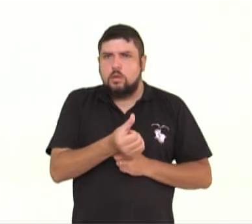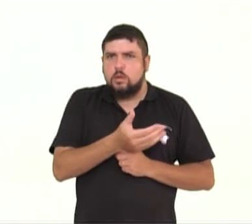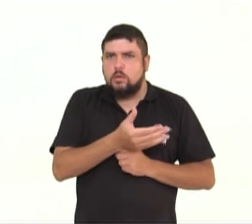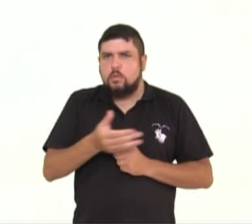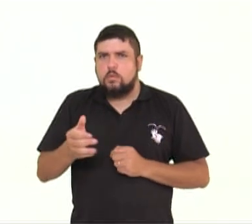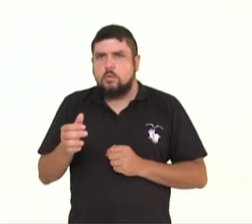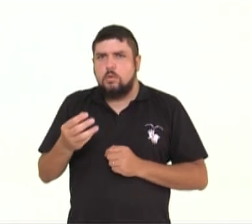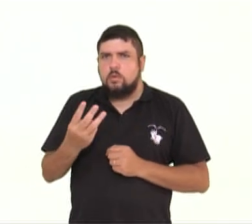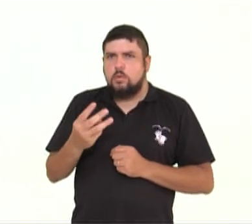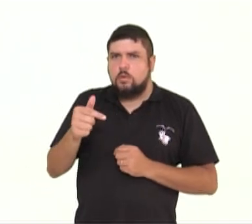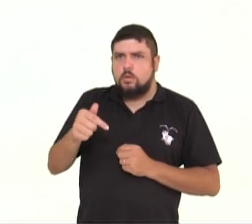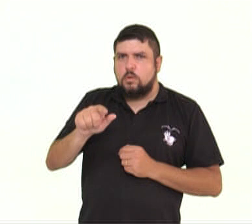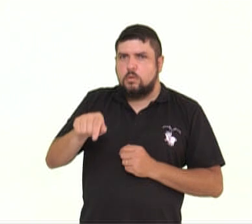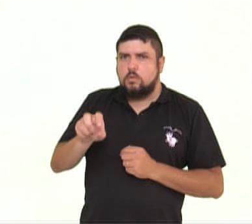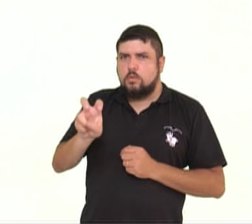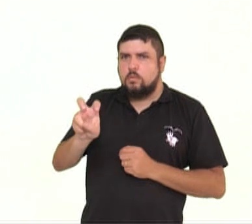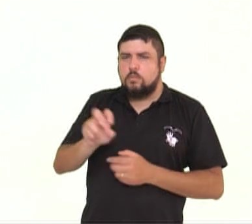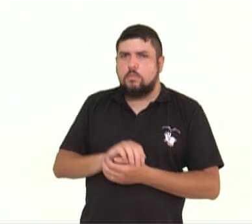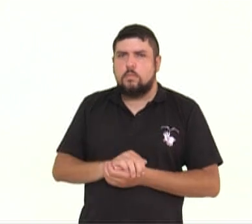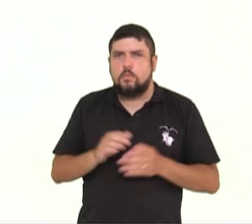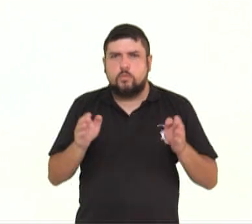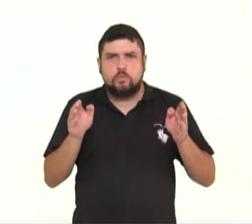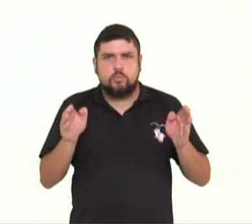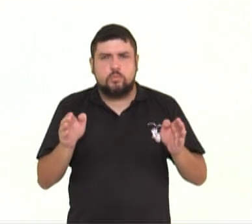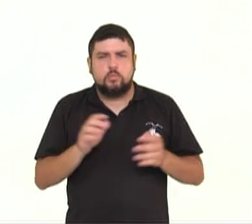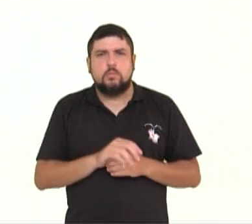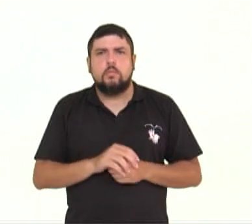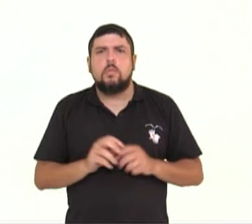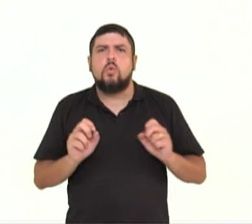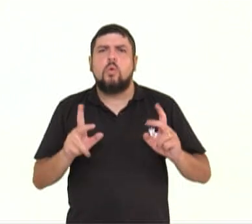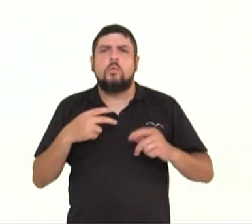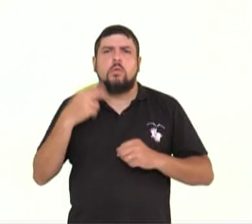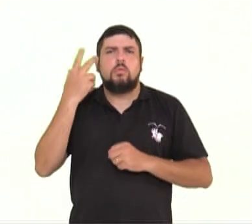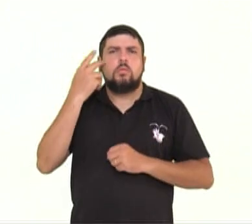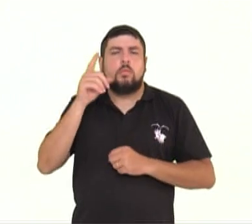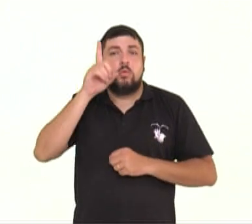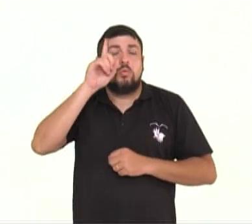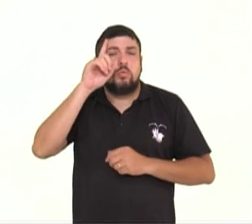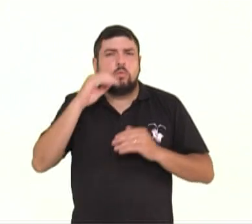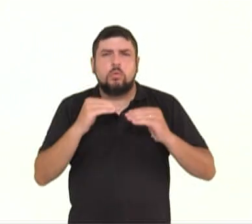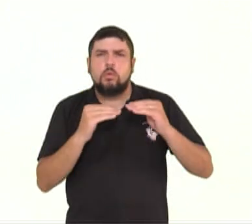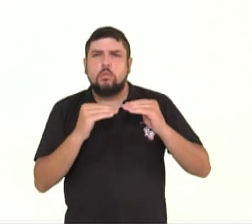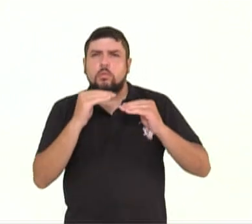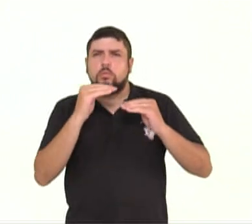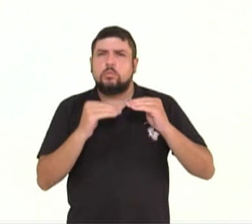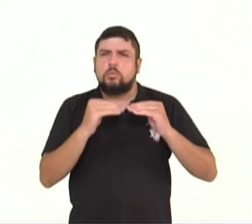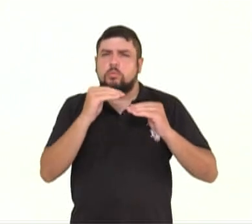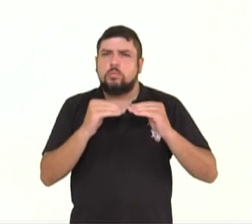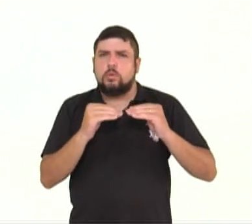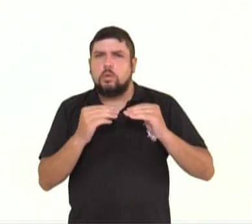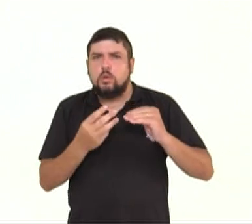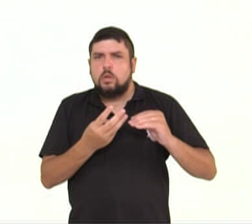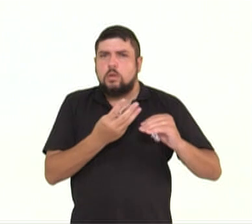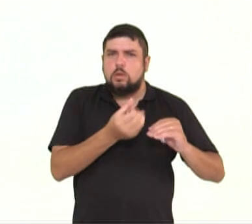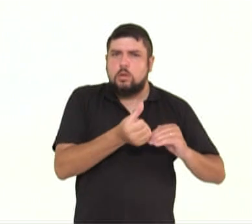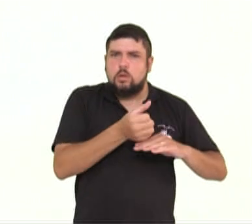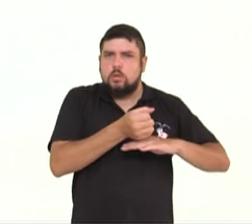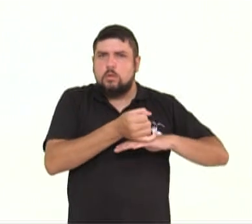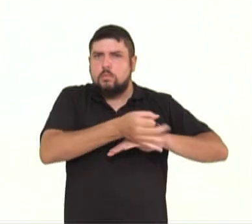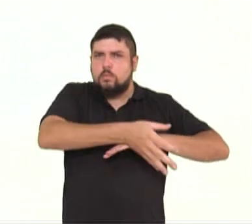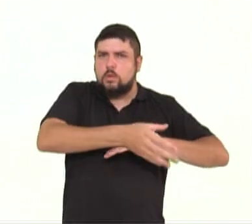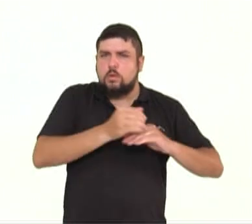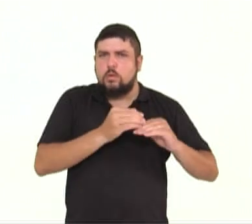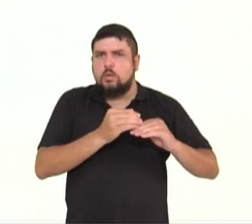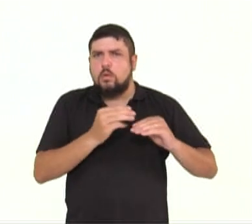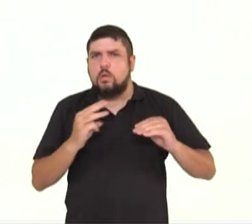37 graus e meio. Ela sofre alterações ao longo do dia, estando mais próxima de 36 durante a madrugada e mais próxima